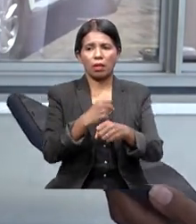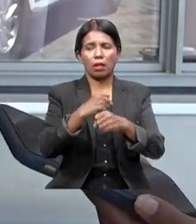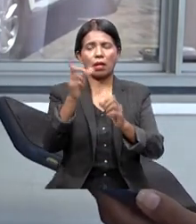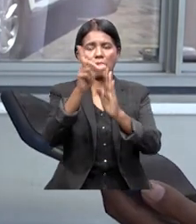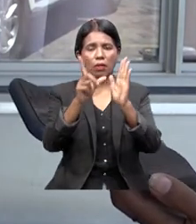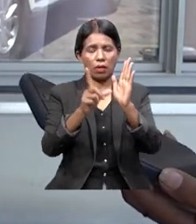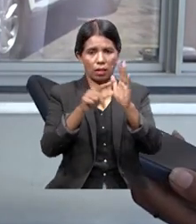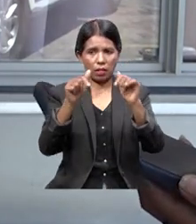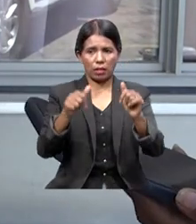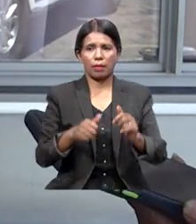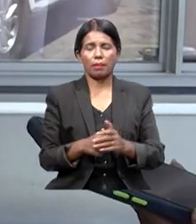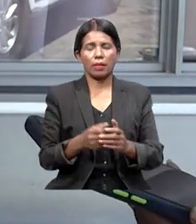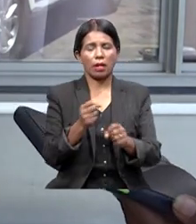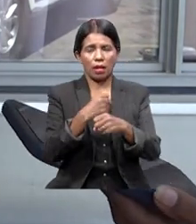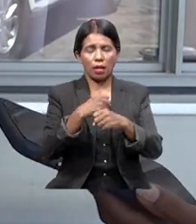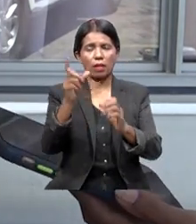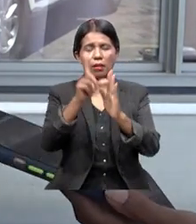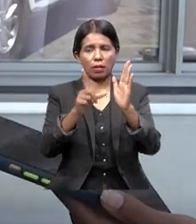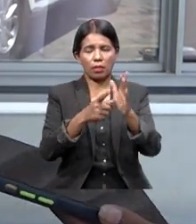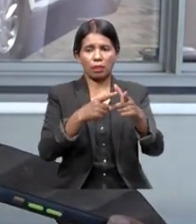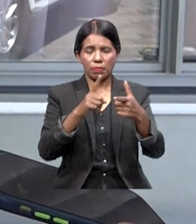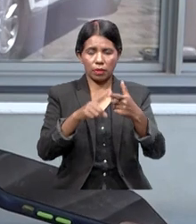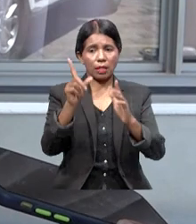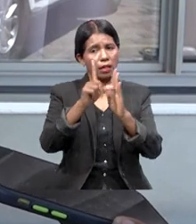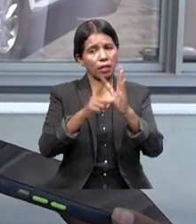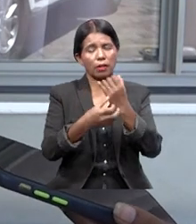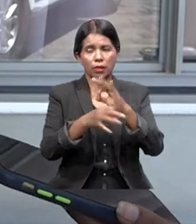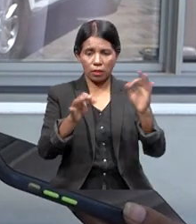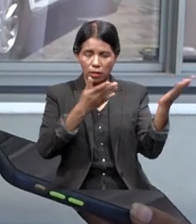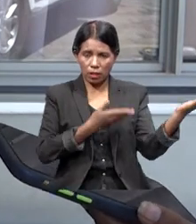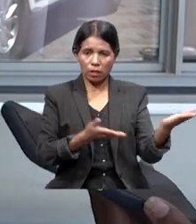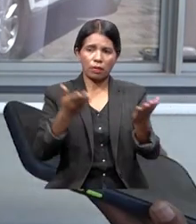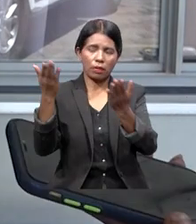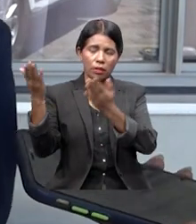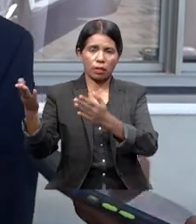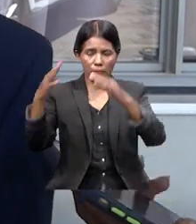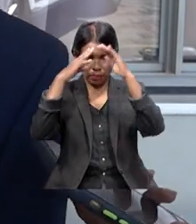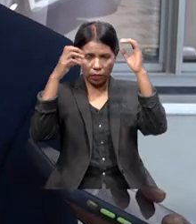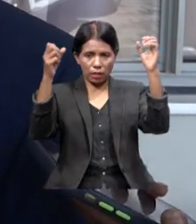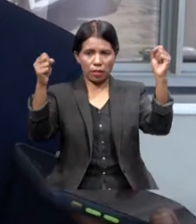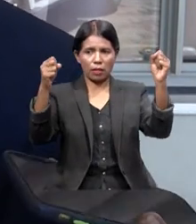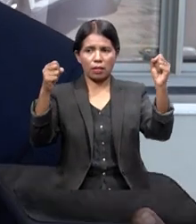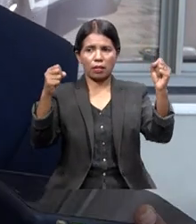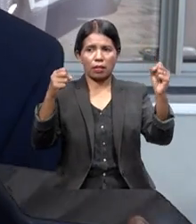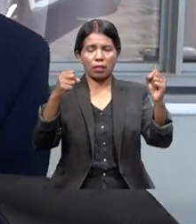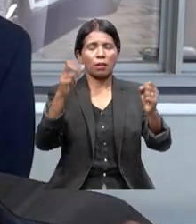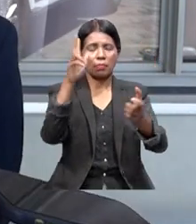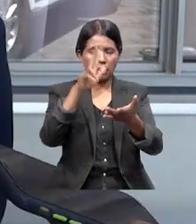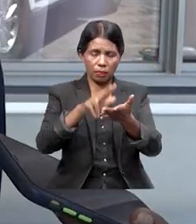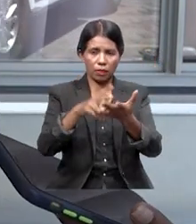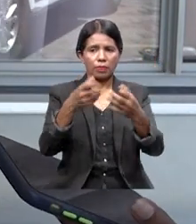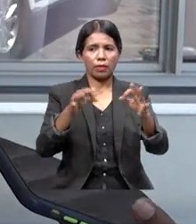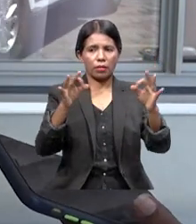né? Foi em Haluleine, pois Leine Haluoto se haruca para presidente da República quando promulga o